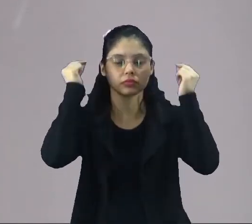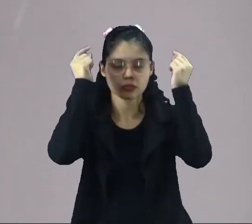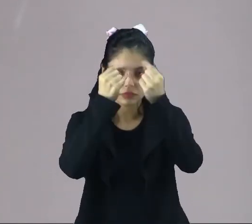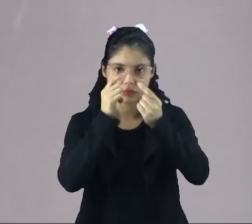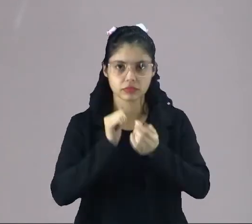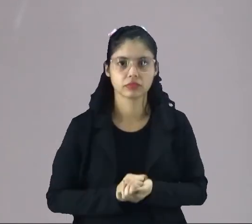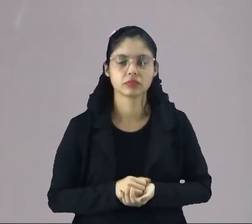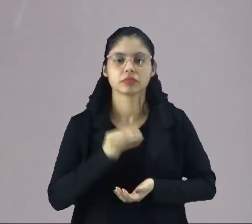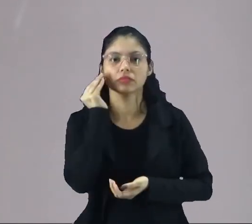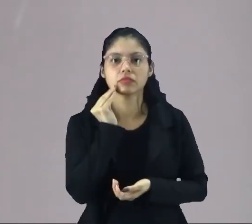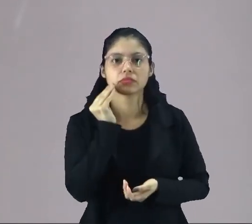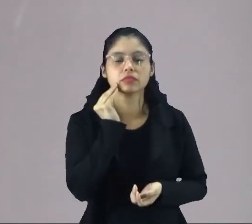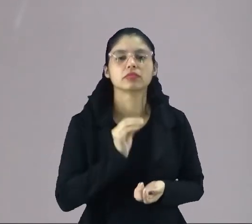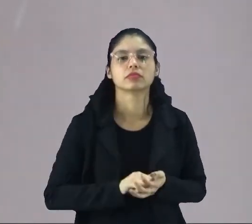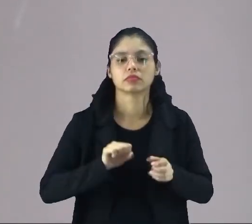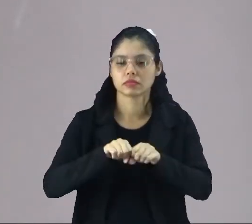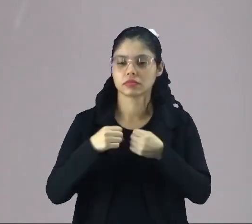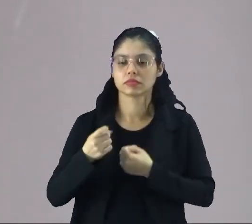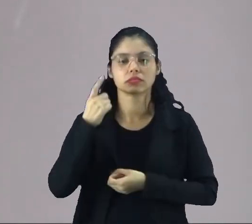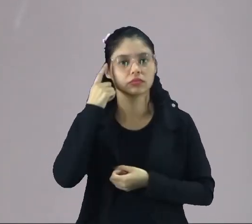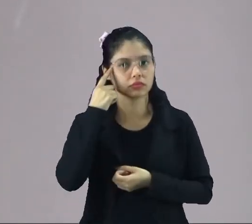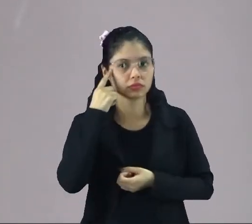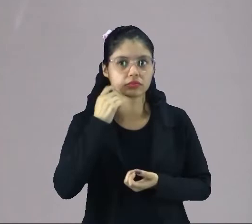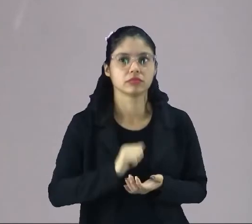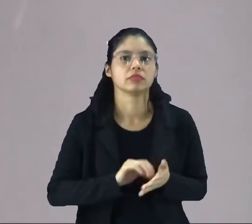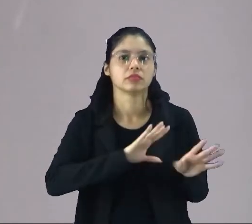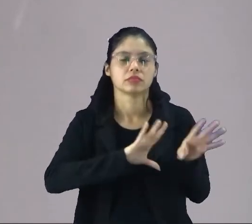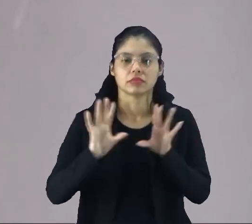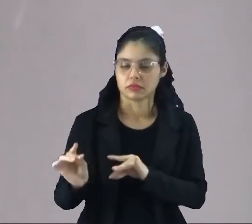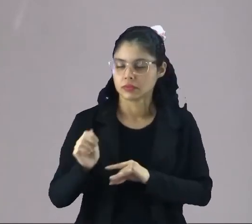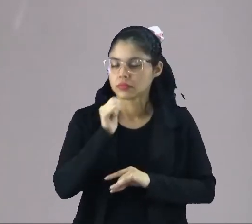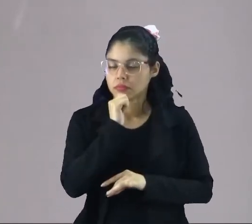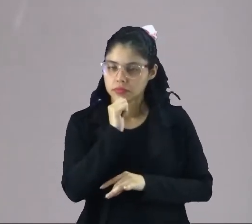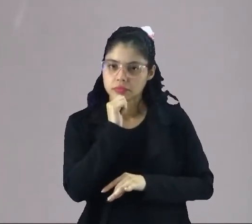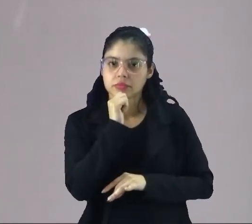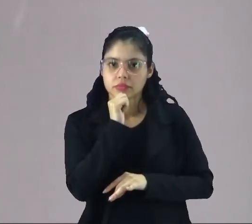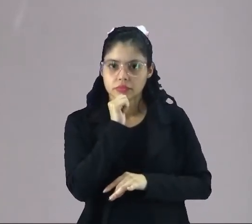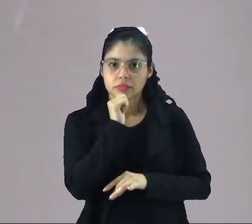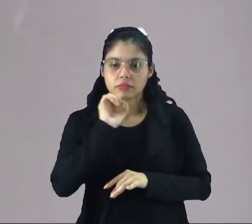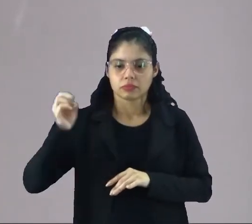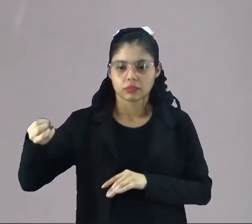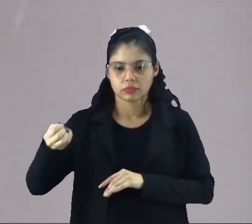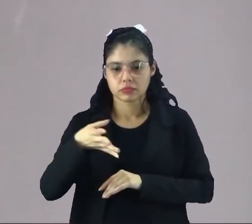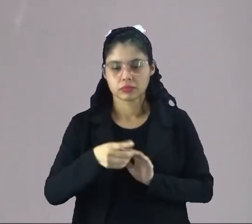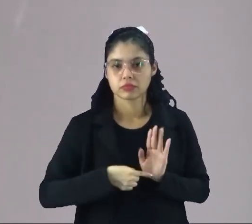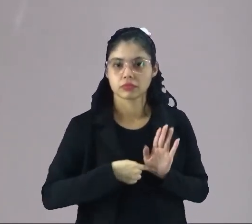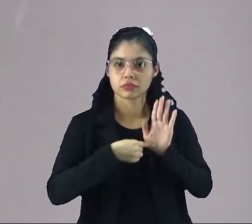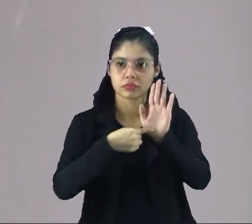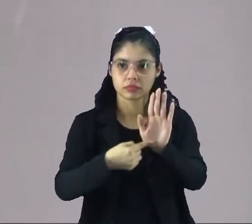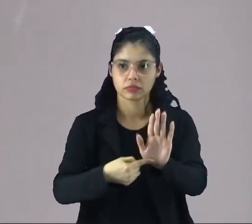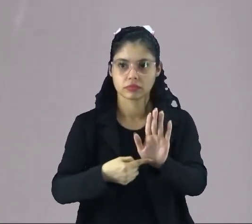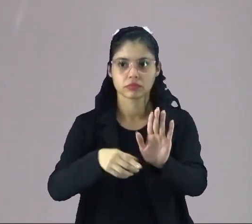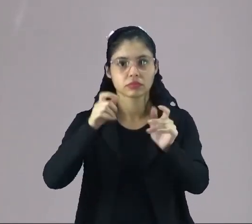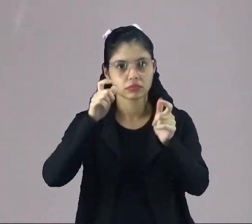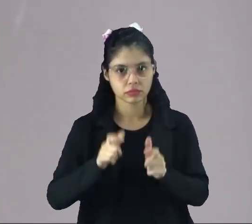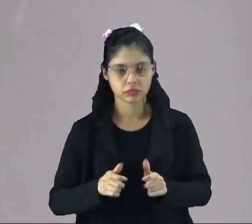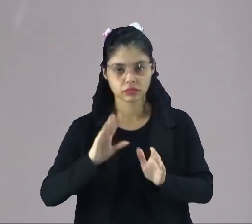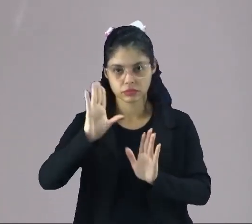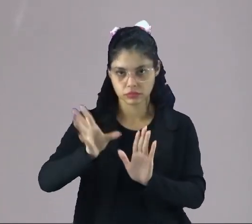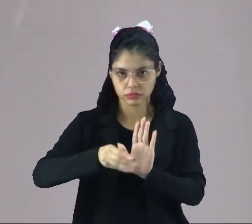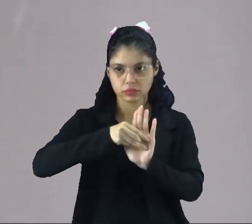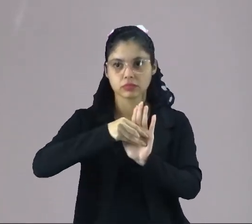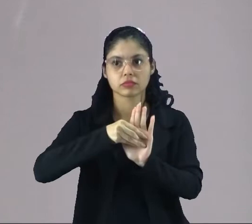ele tenta quebrar esse pensamento, trazendo aí, né, uma nova referência, onde ele